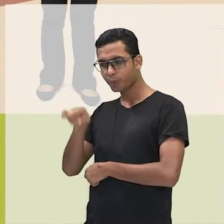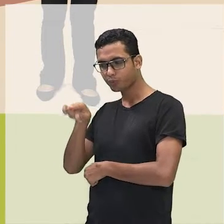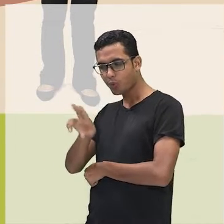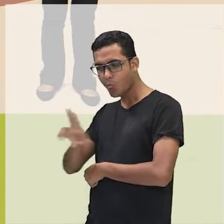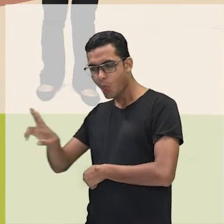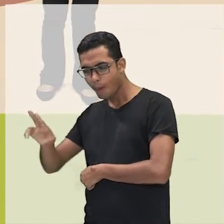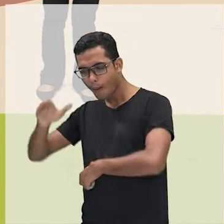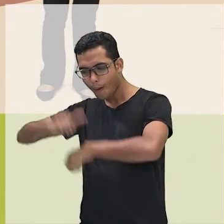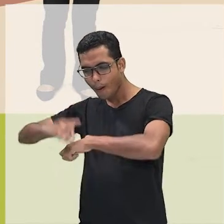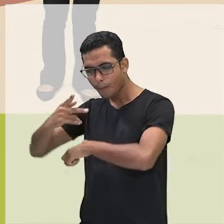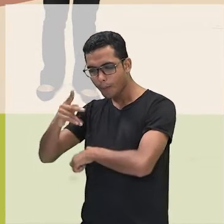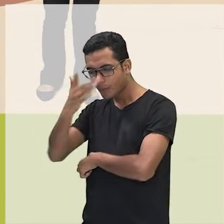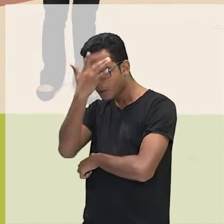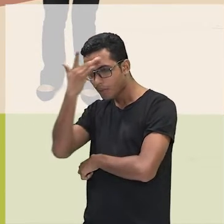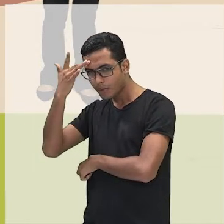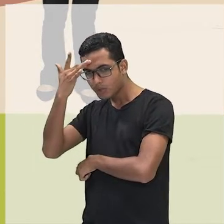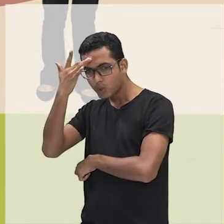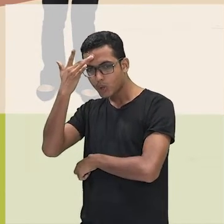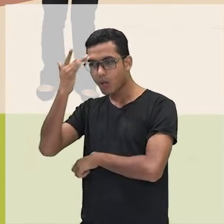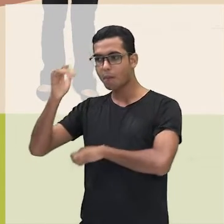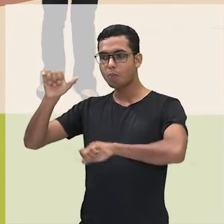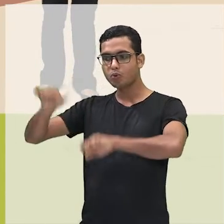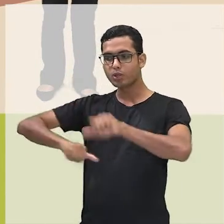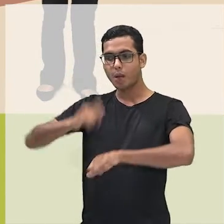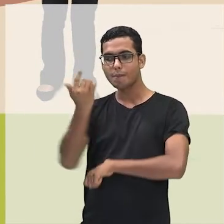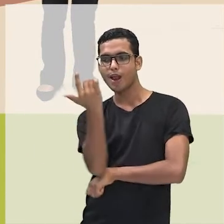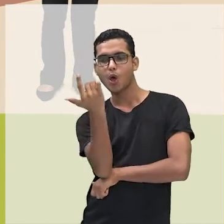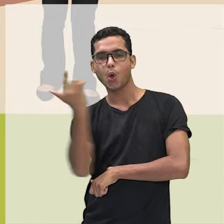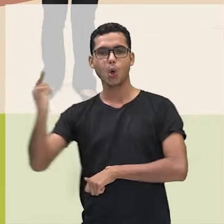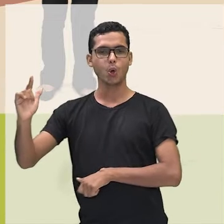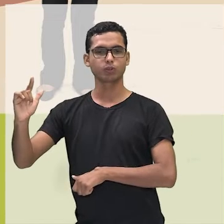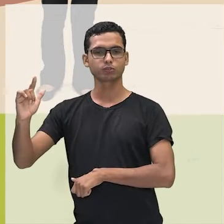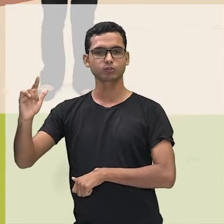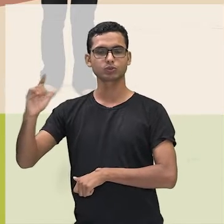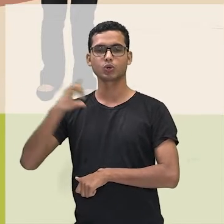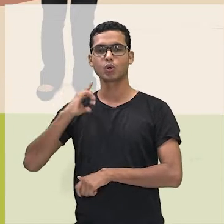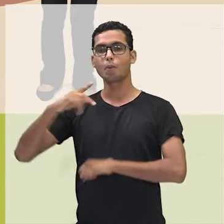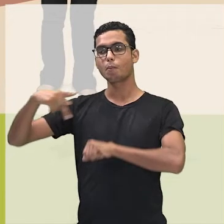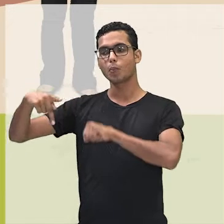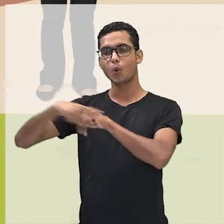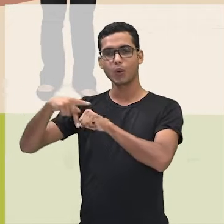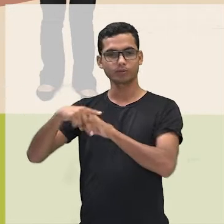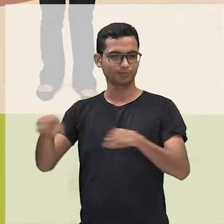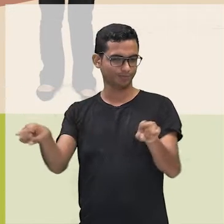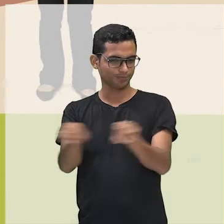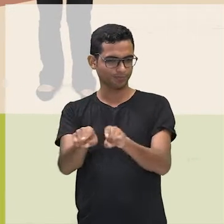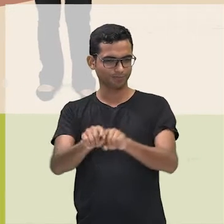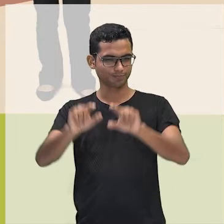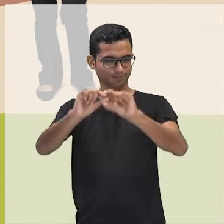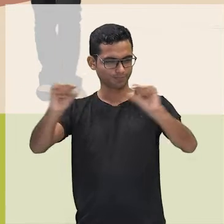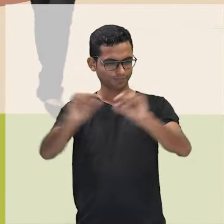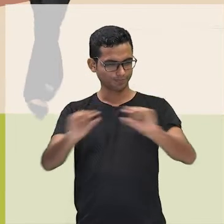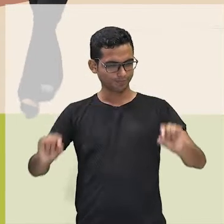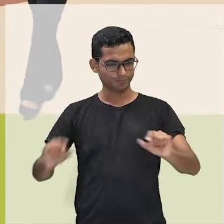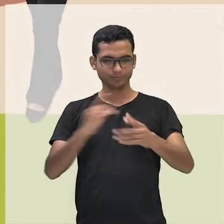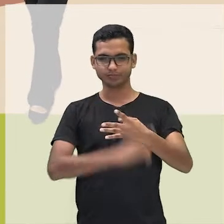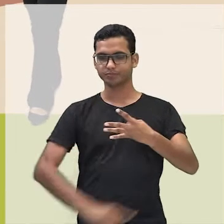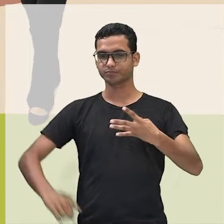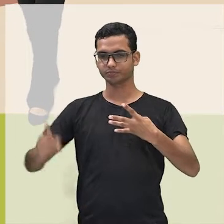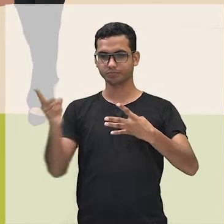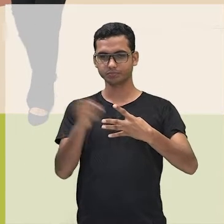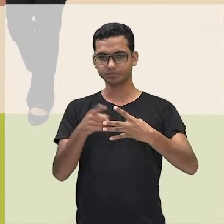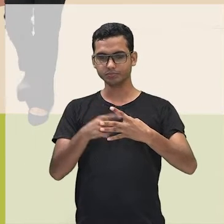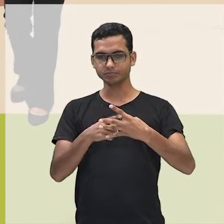Victoria por um pronome também, certo? E isso que a gente vai ver aqui nessas frases que estão aqui ao meu lado. Olha aí,